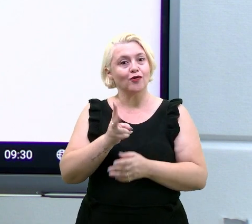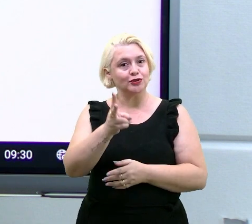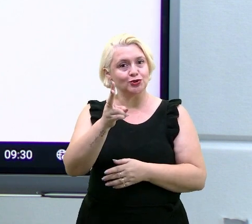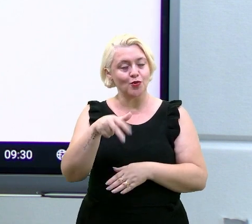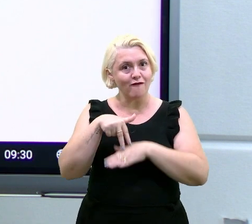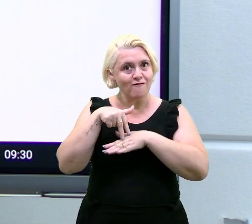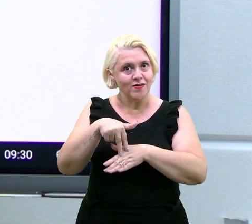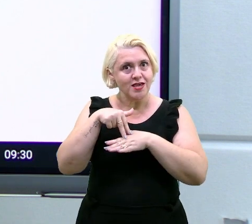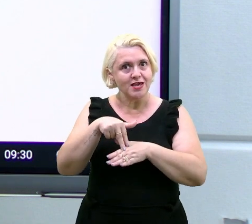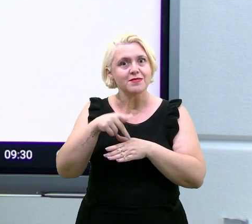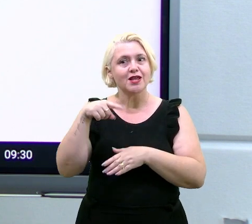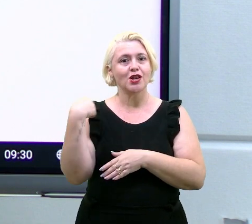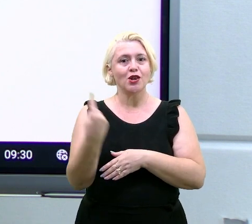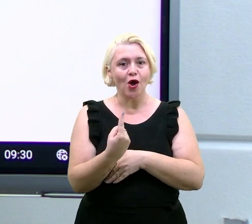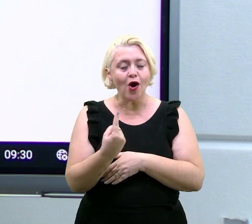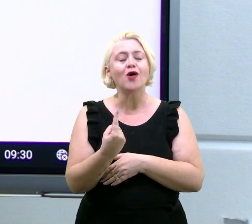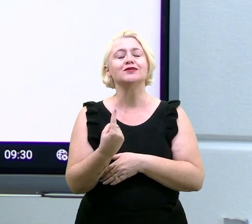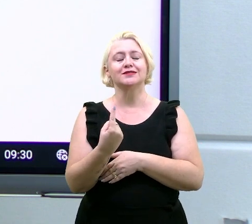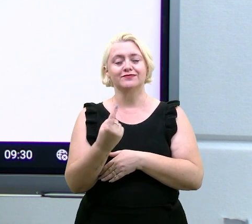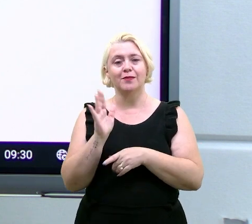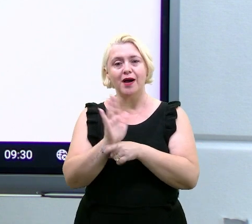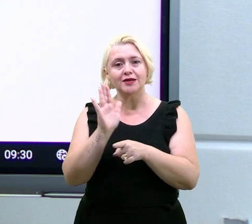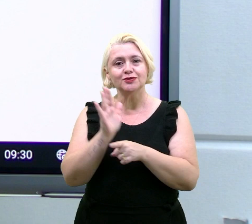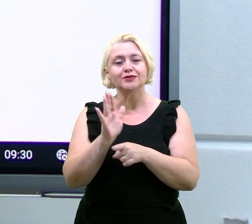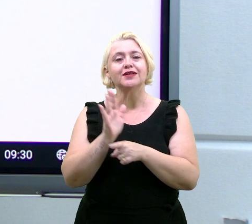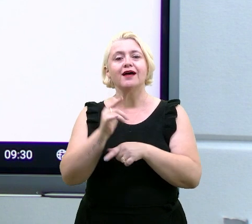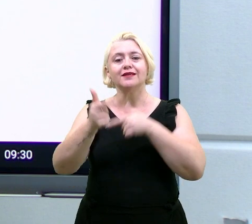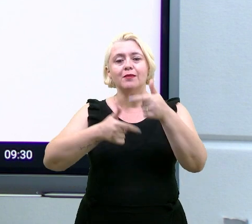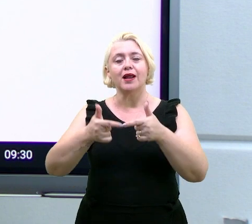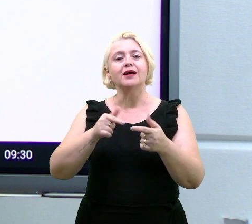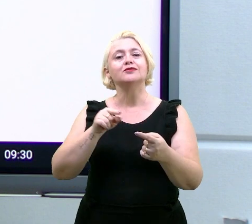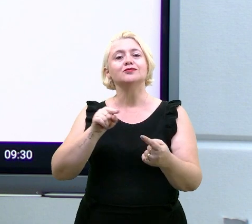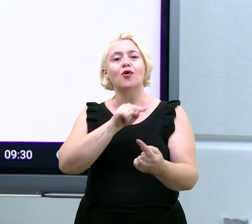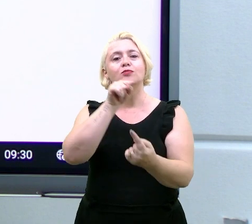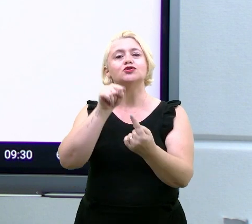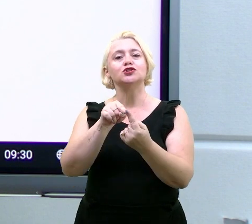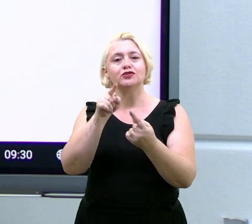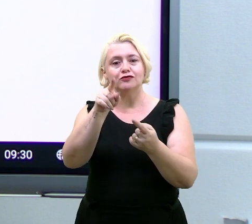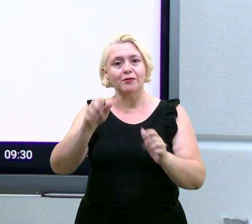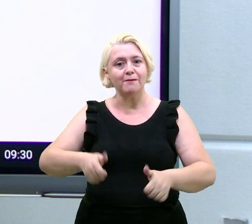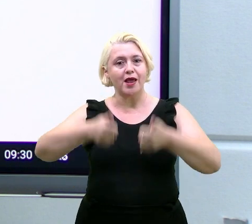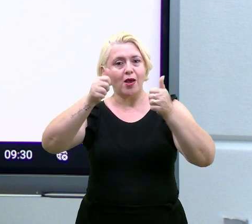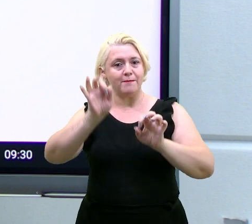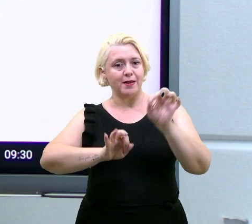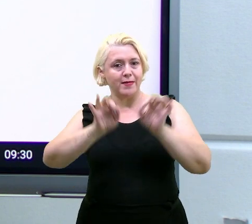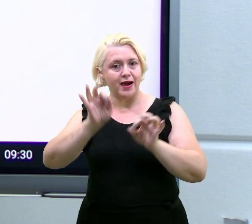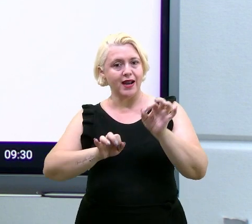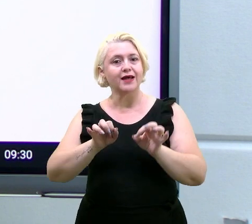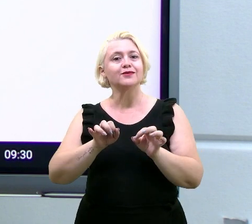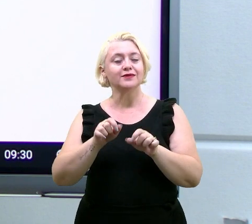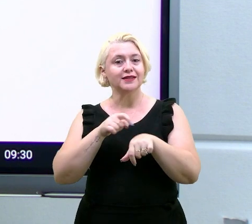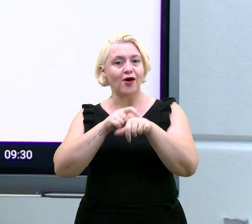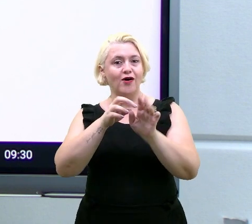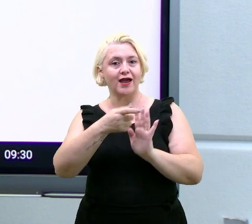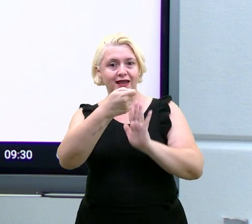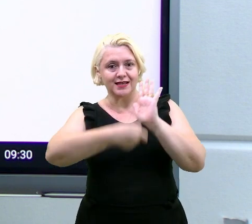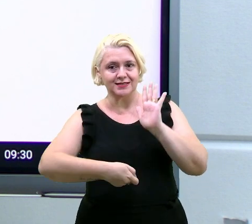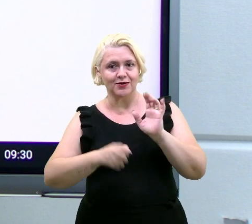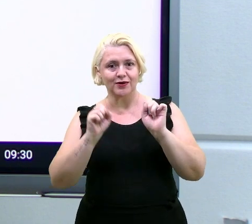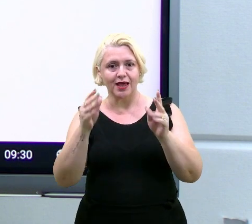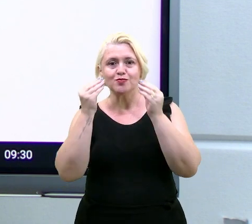estamos sempre antenados e trabalhando pro melhor pra melhor preparação de vocês pra redação